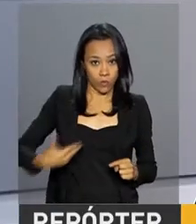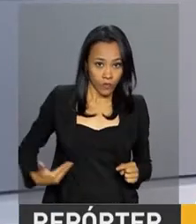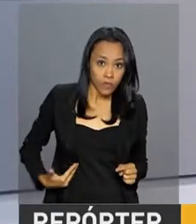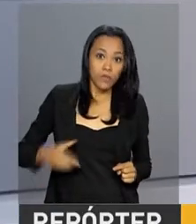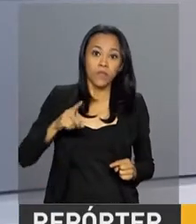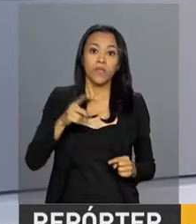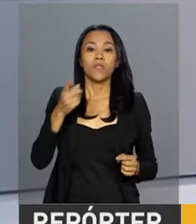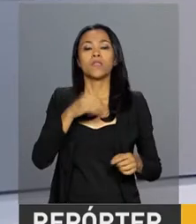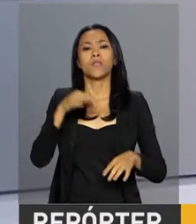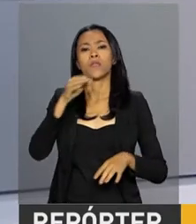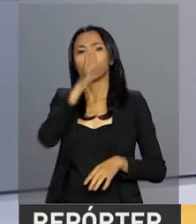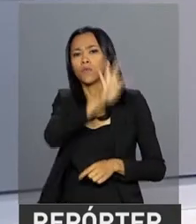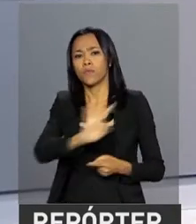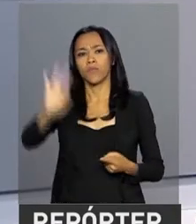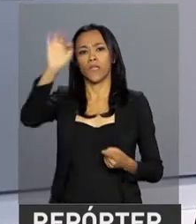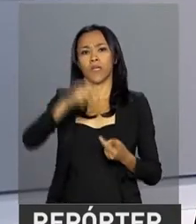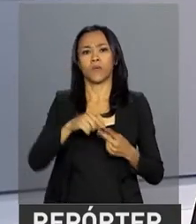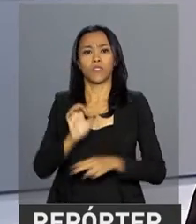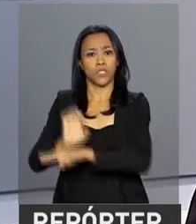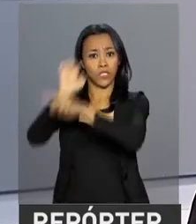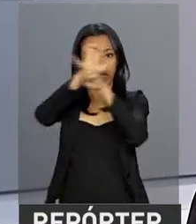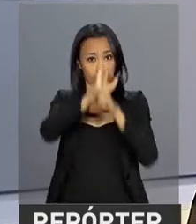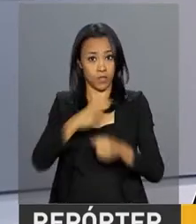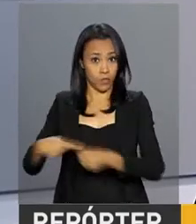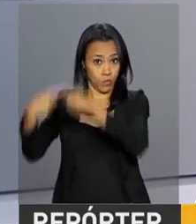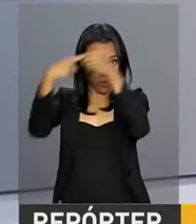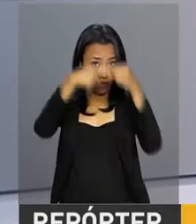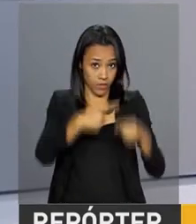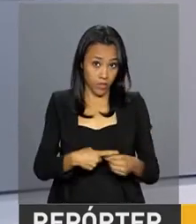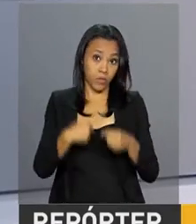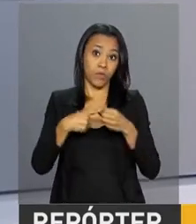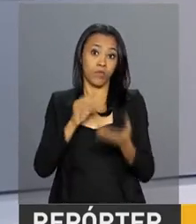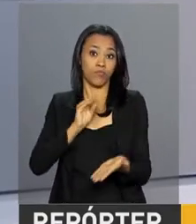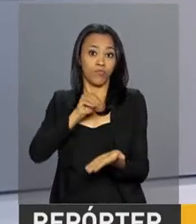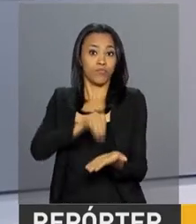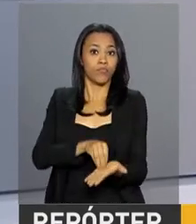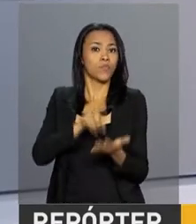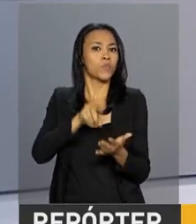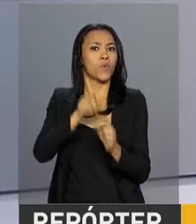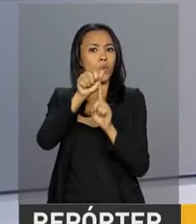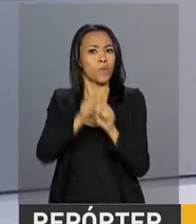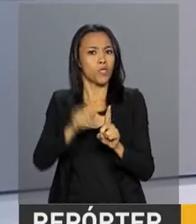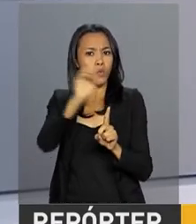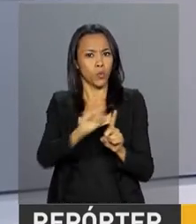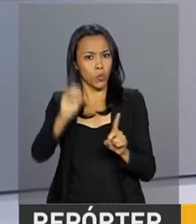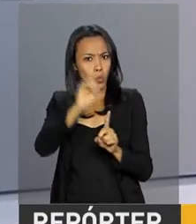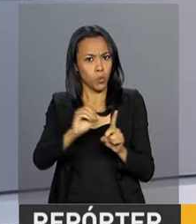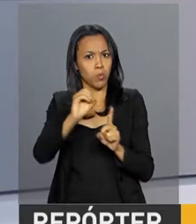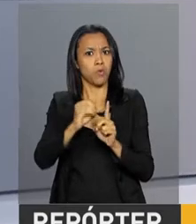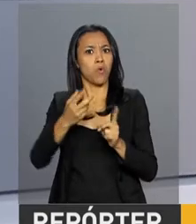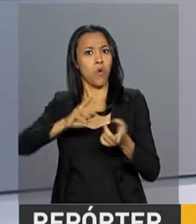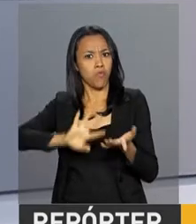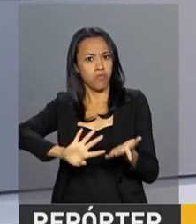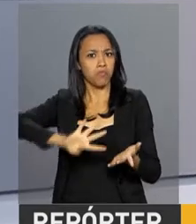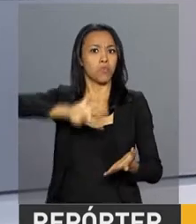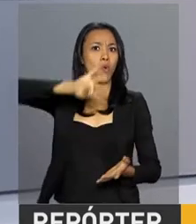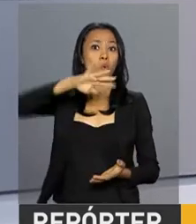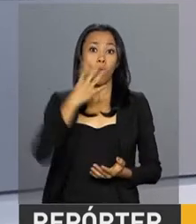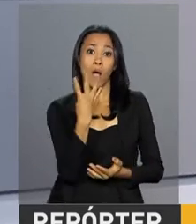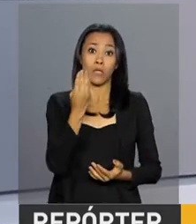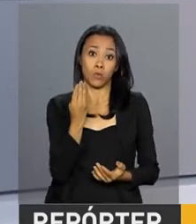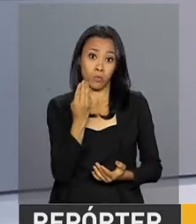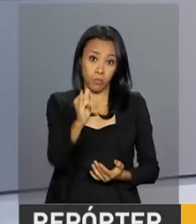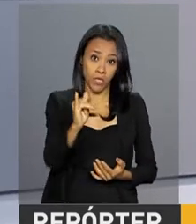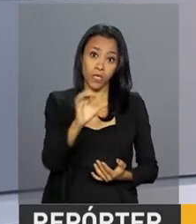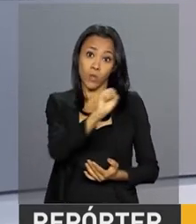pela união estados e municípios registrou em outubro superávit primário de 4 bilhões e 800 milhões